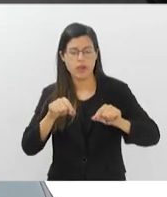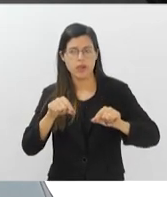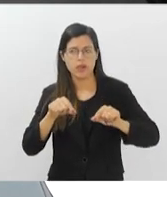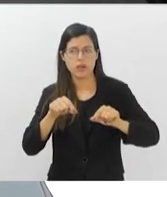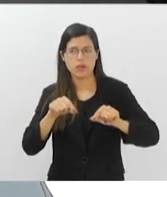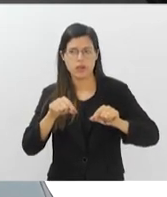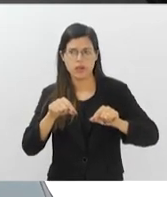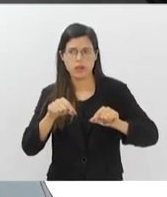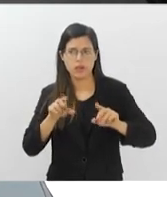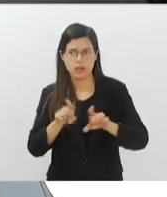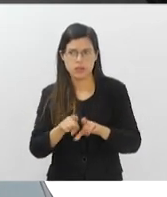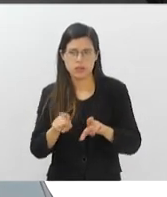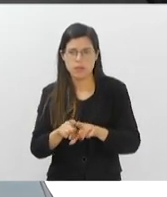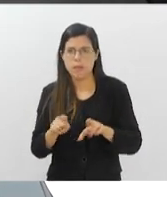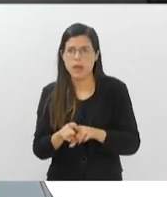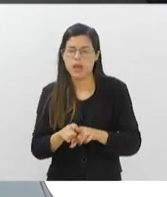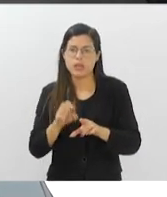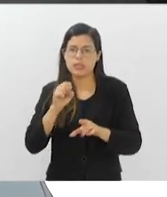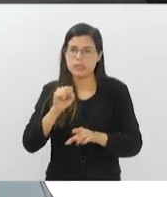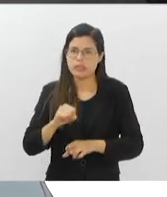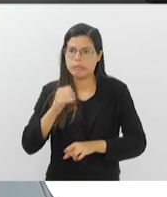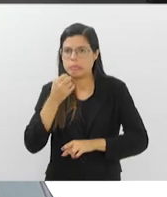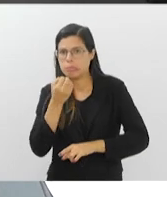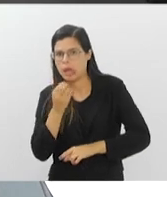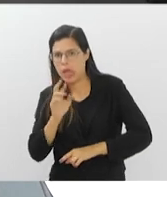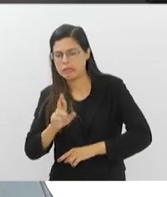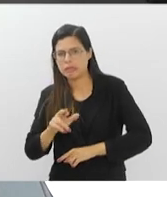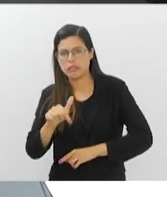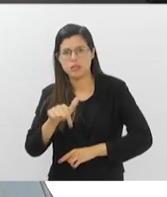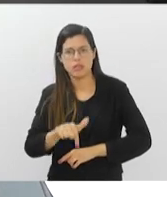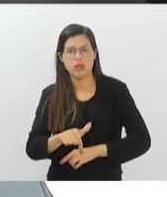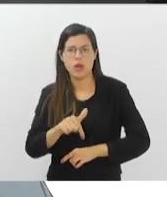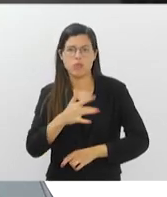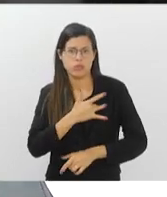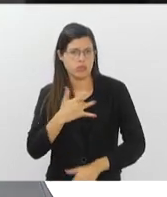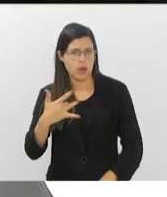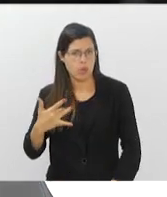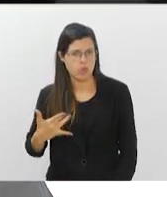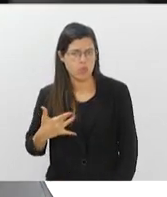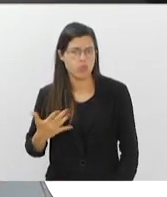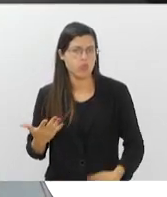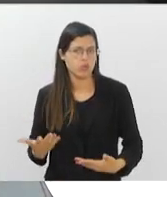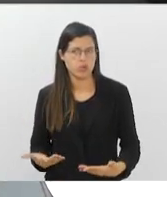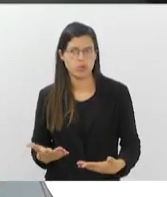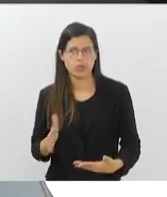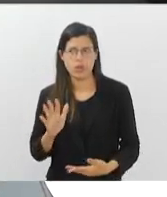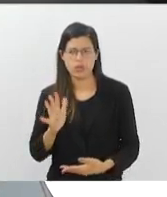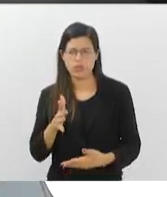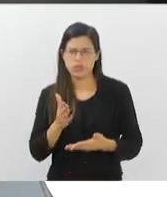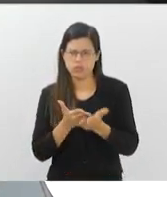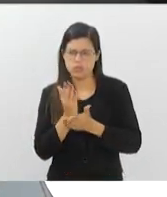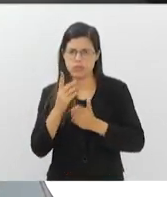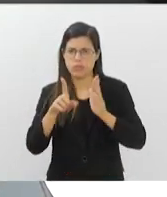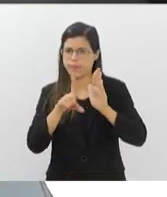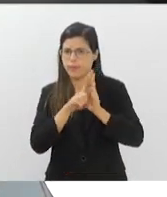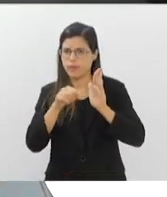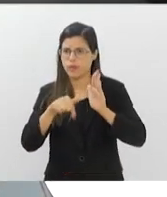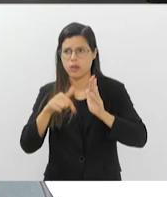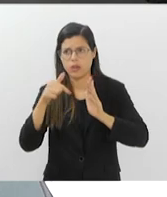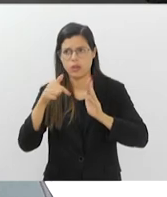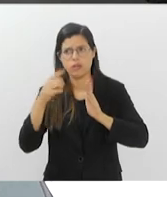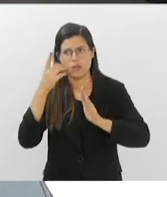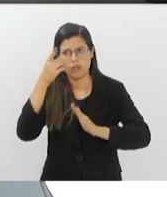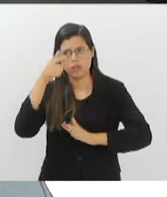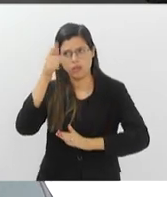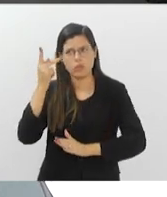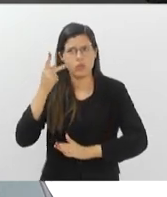da eficiência, da razoabilidade, da saúde, serem saudáveis, disponíveis. A gente aprovou leis aqui, deputado Luiz Paulo, não sei se Vossa Excelência